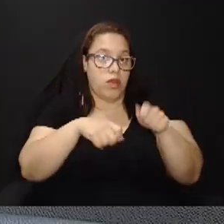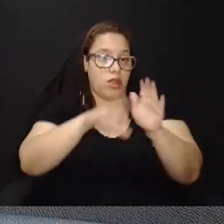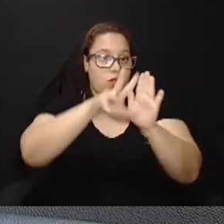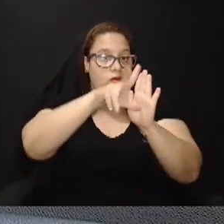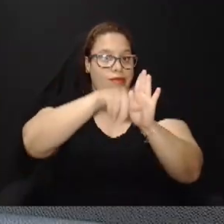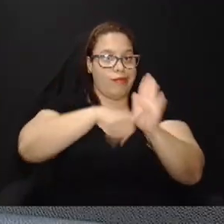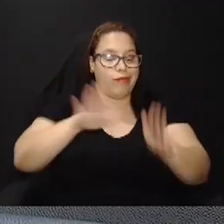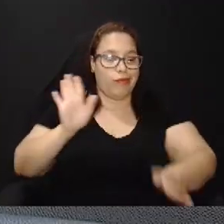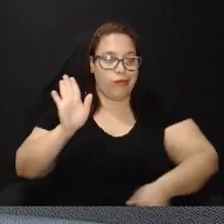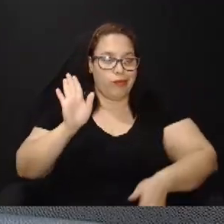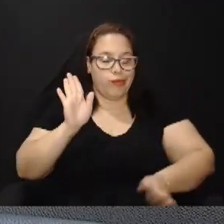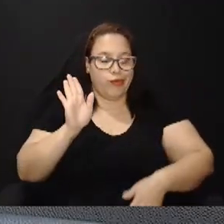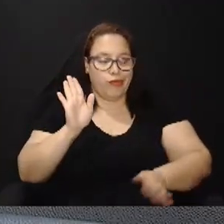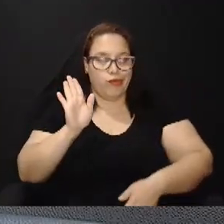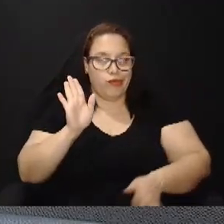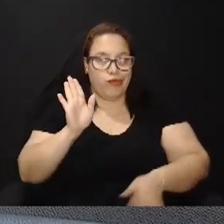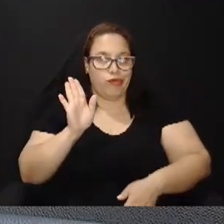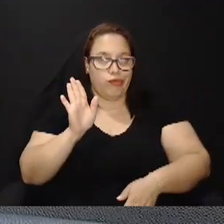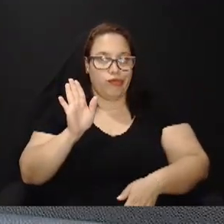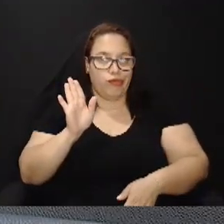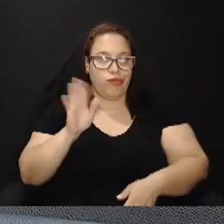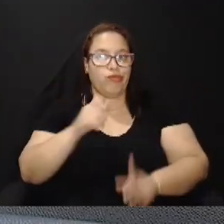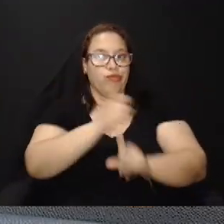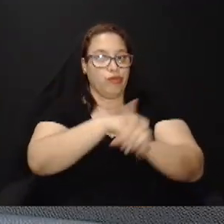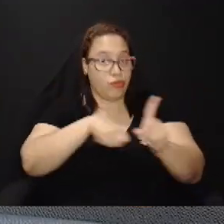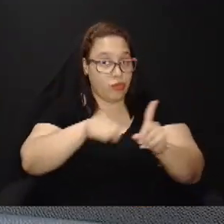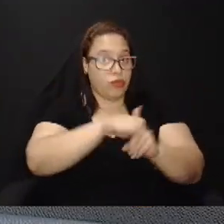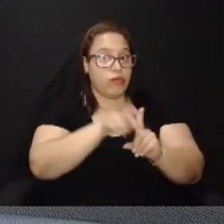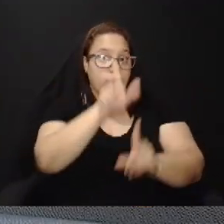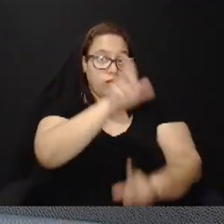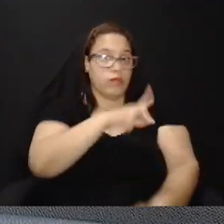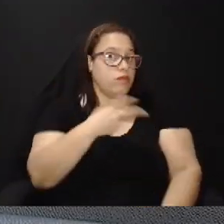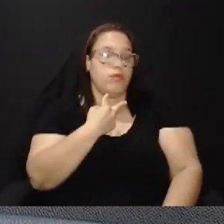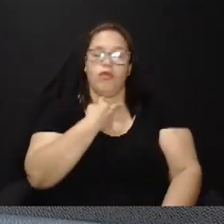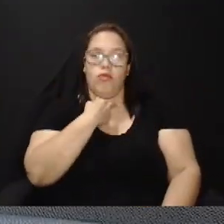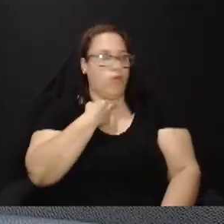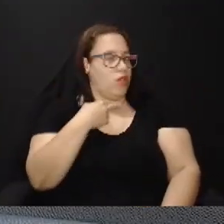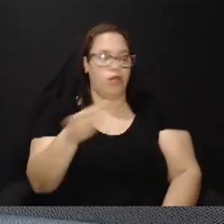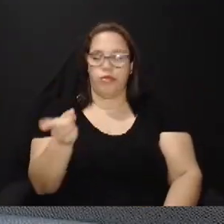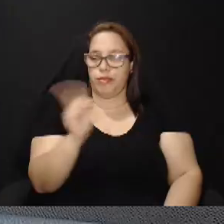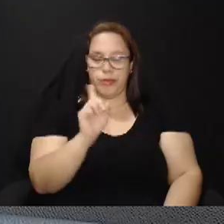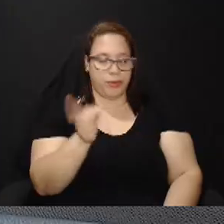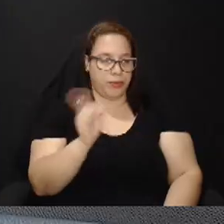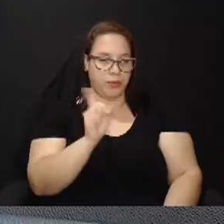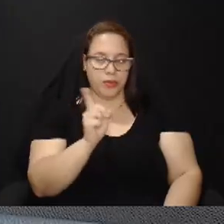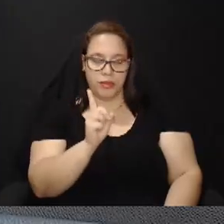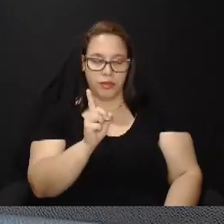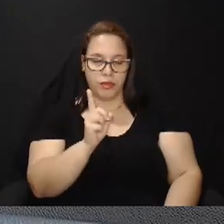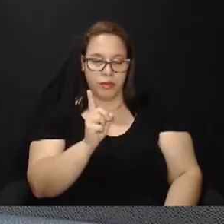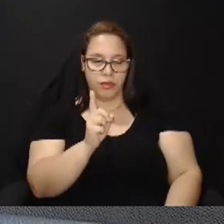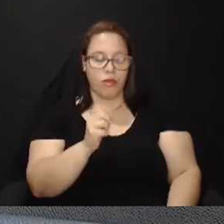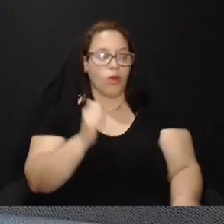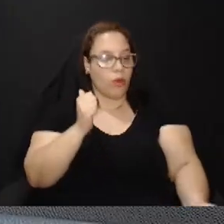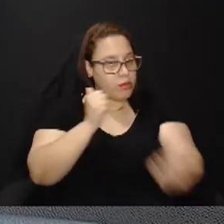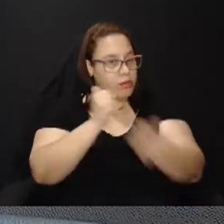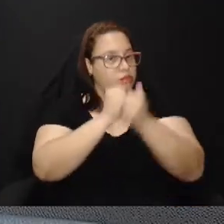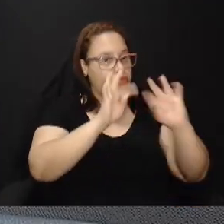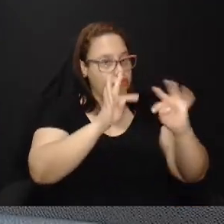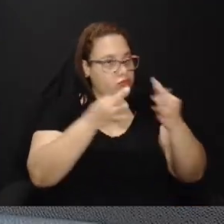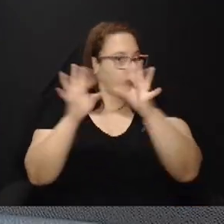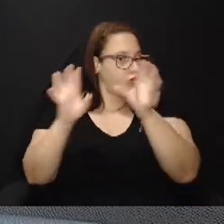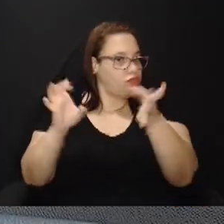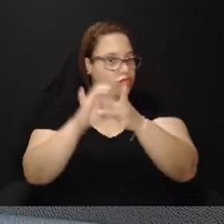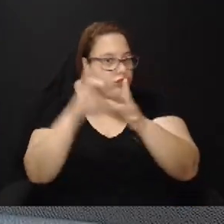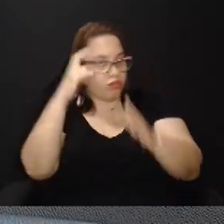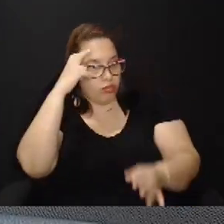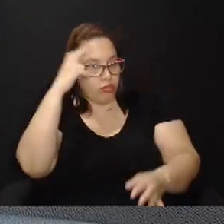estão às vezes num convívio social, que obviamente que não poderiam estar. Então, essa parte de aliar a tecnologia com inteligência é tudo que a gente